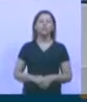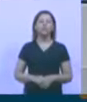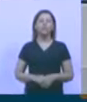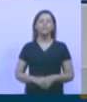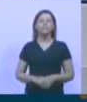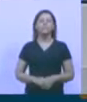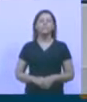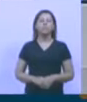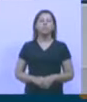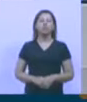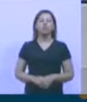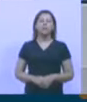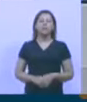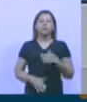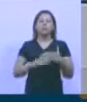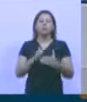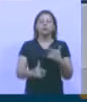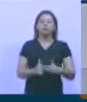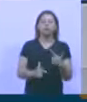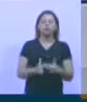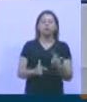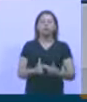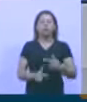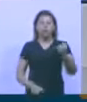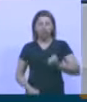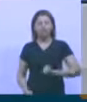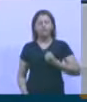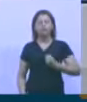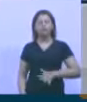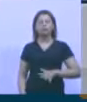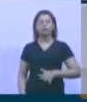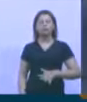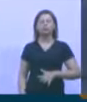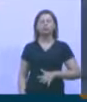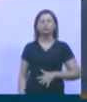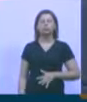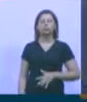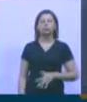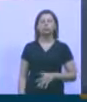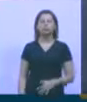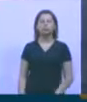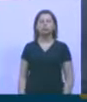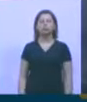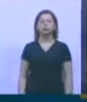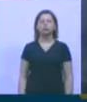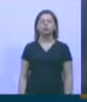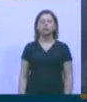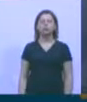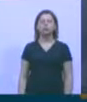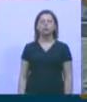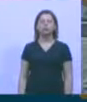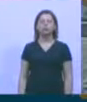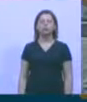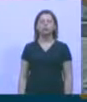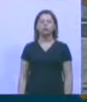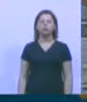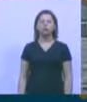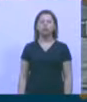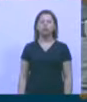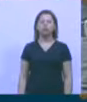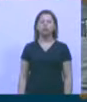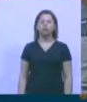E todos por causa do aborto. I'm repeating it because of an abortion in my ancestry.